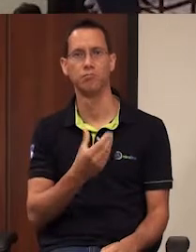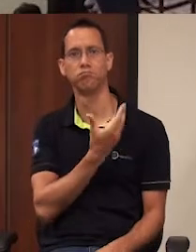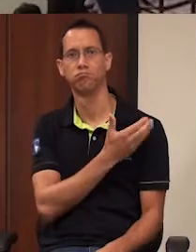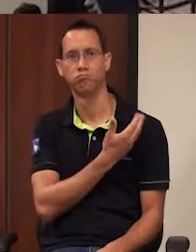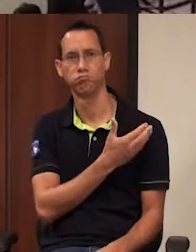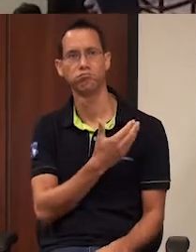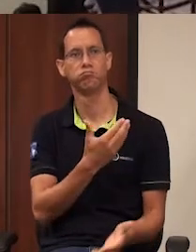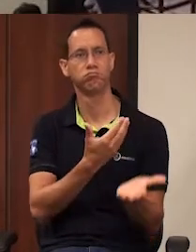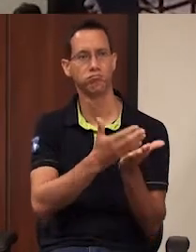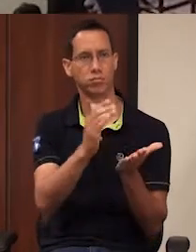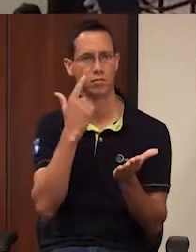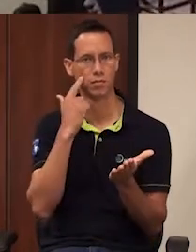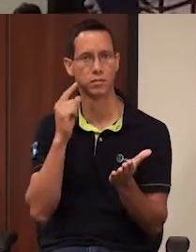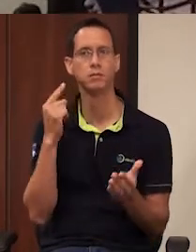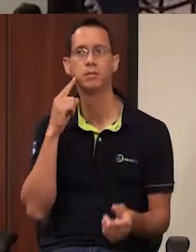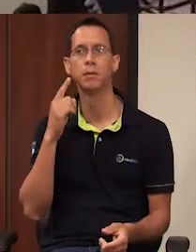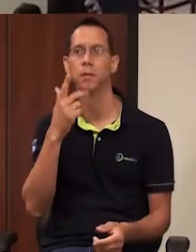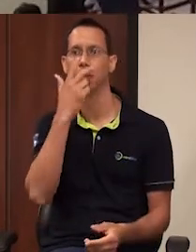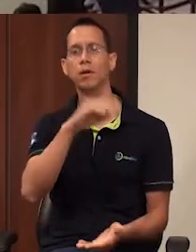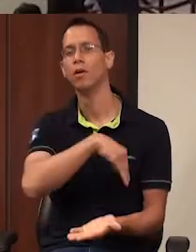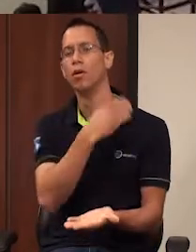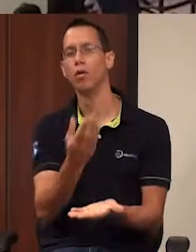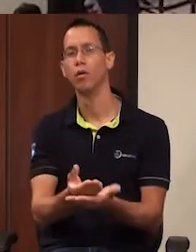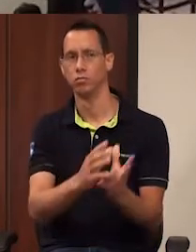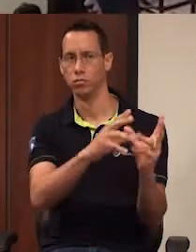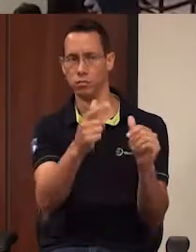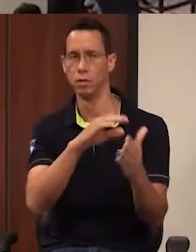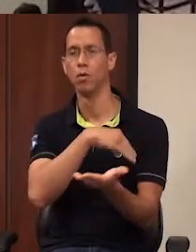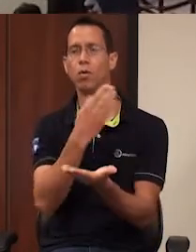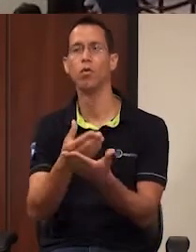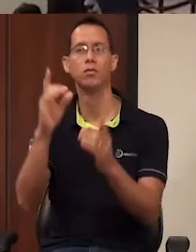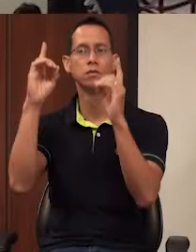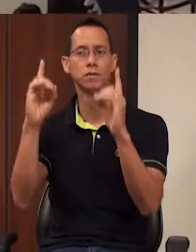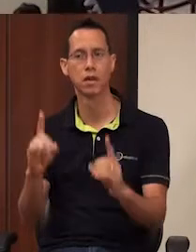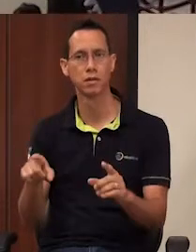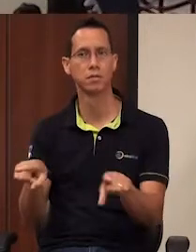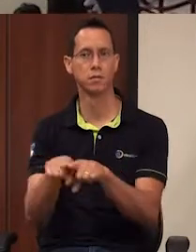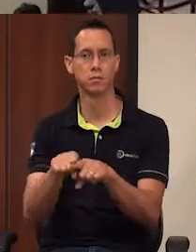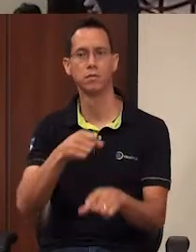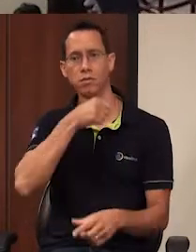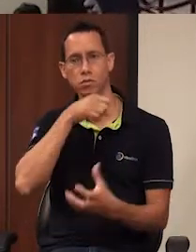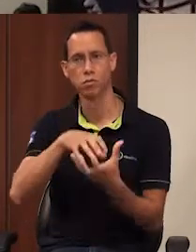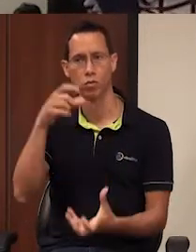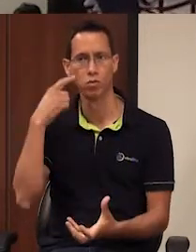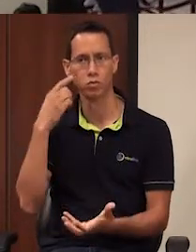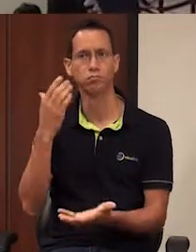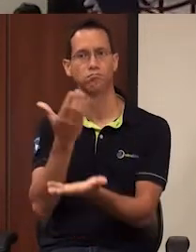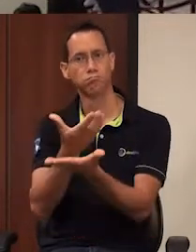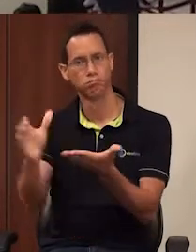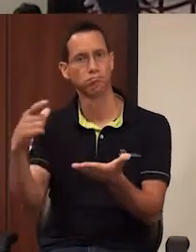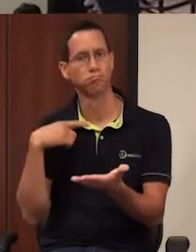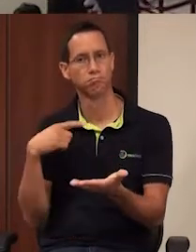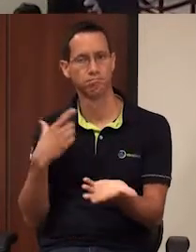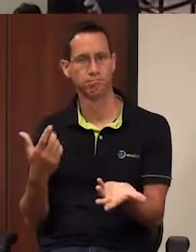ainda permanece com essa questão em relação à pessoa com deficiência e também em relação aos idosos, né? Embora a gente não dê muita ênfase à situação